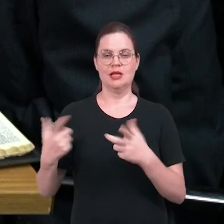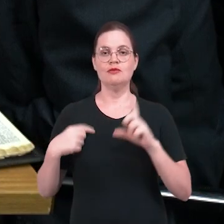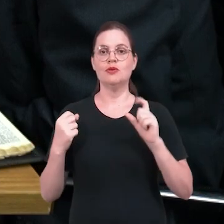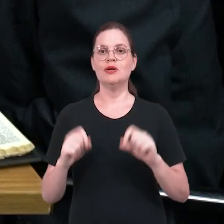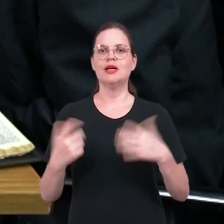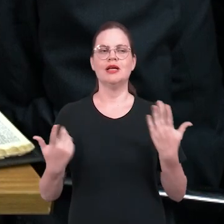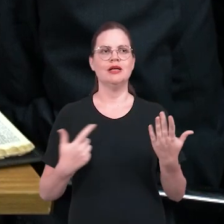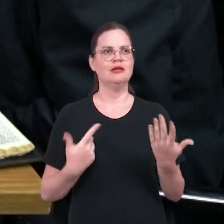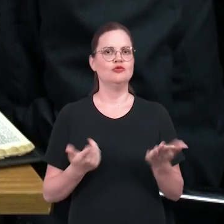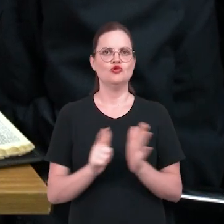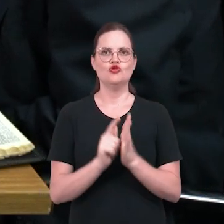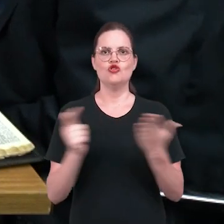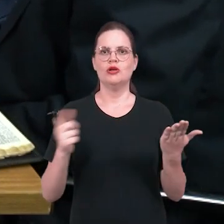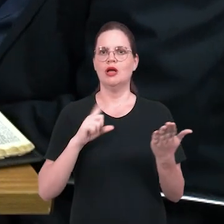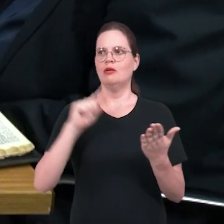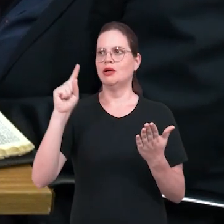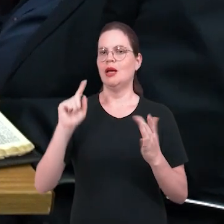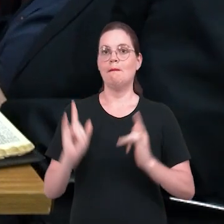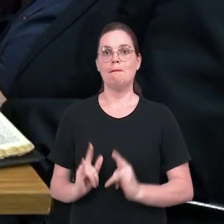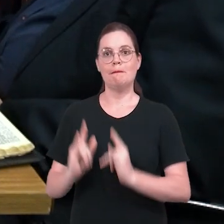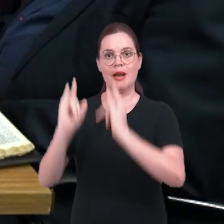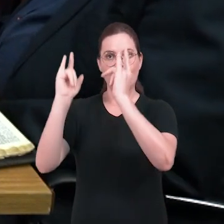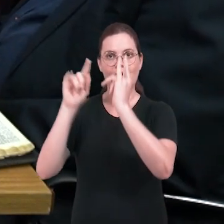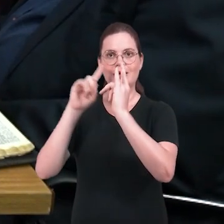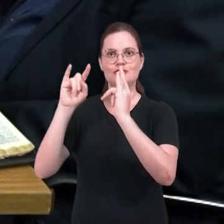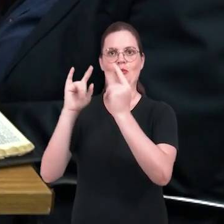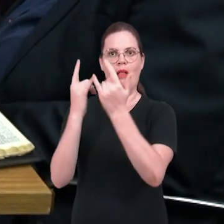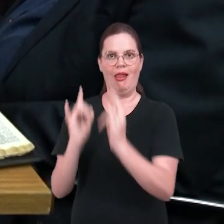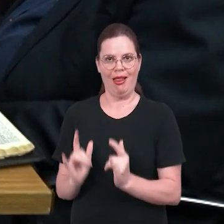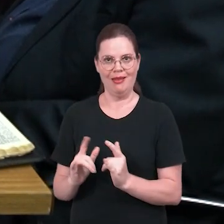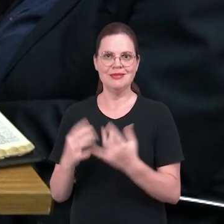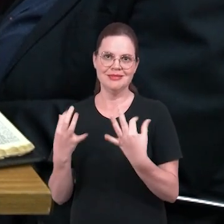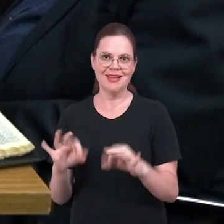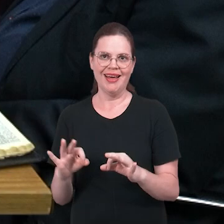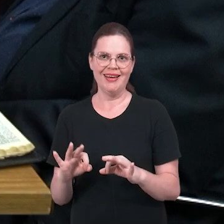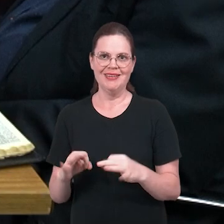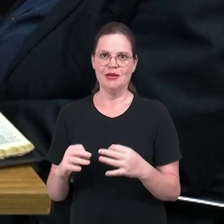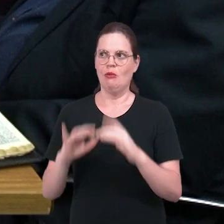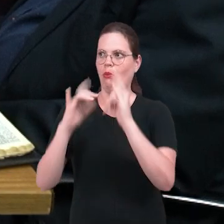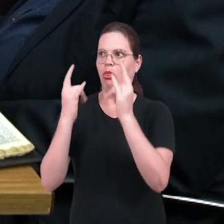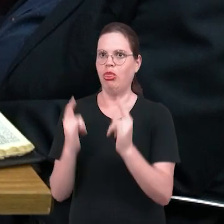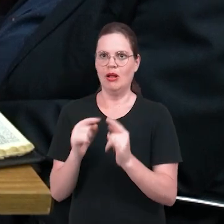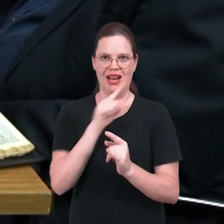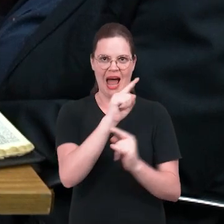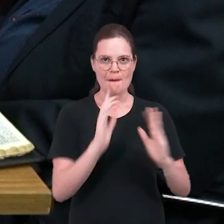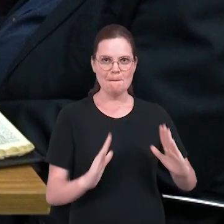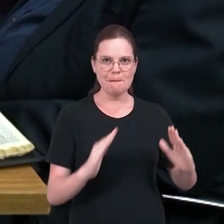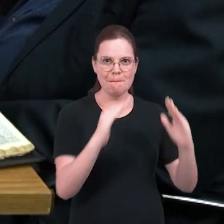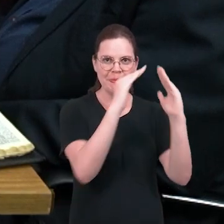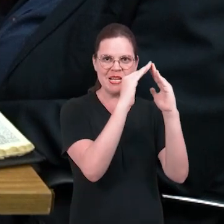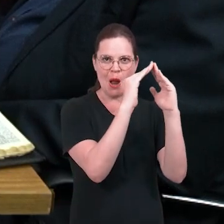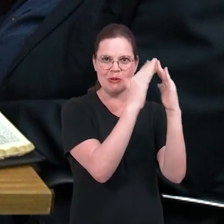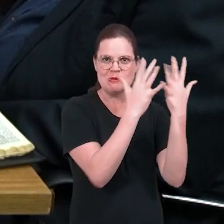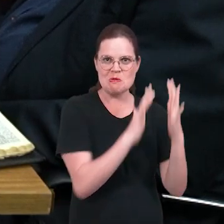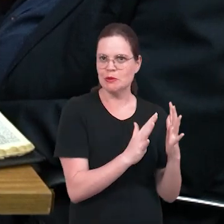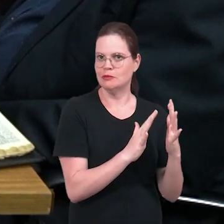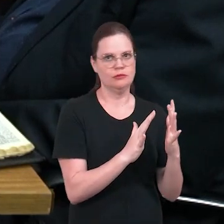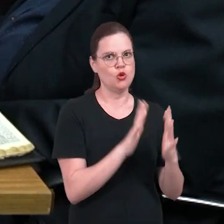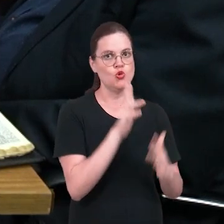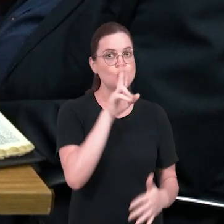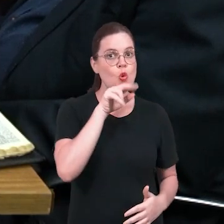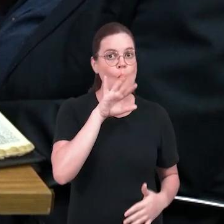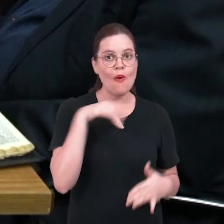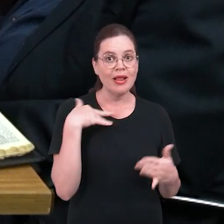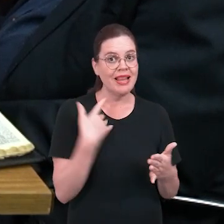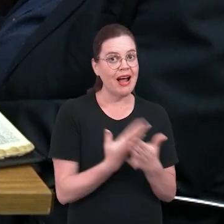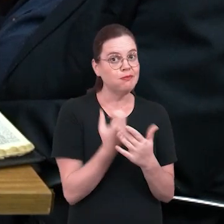que caiu um prédio aqui, um prédio lá, mas pirâmide a gente nunca viu cair. Até hoje. Até hoje. E olha só o tamanho